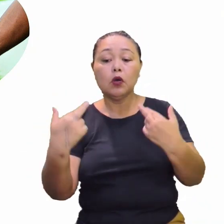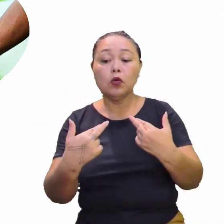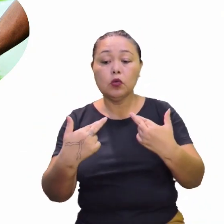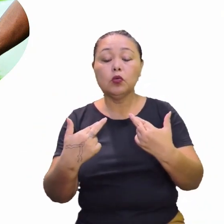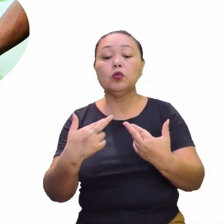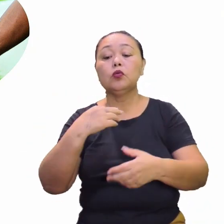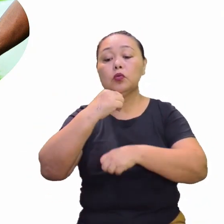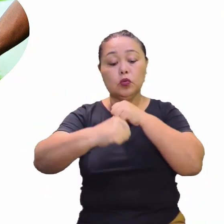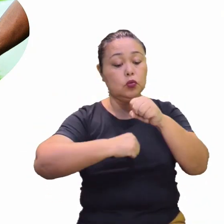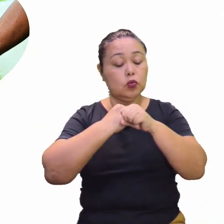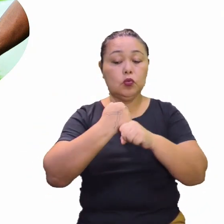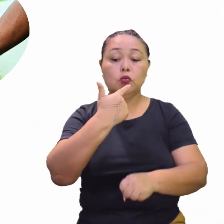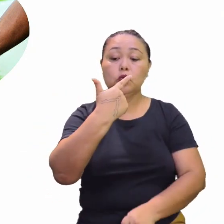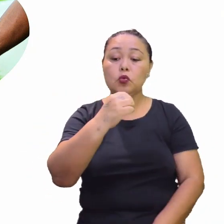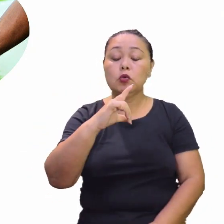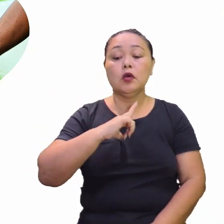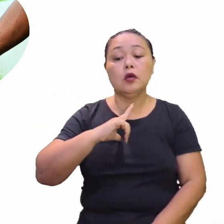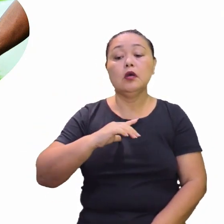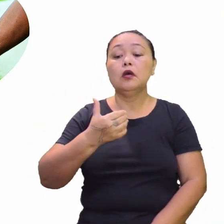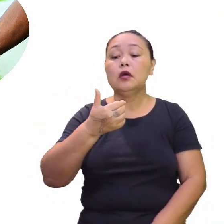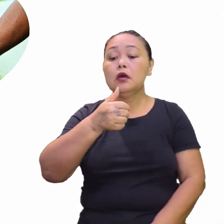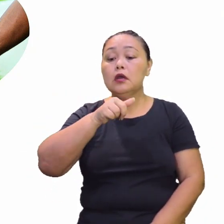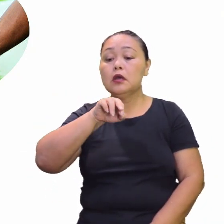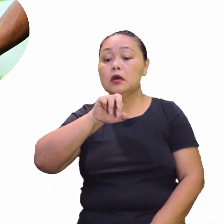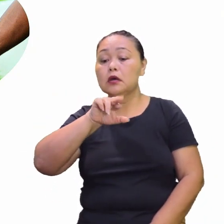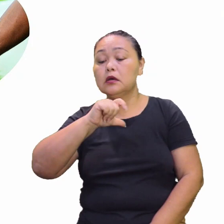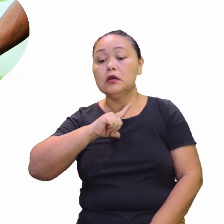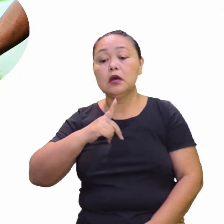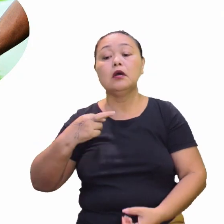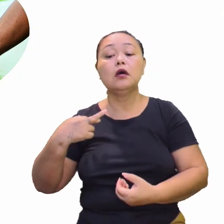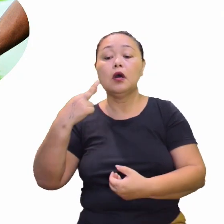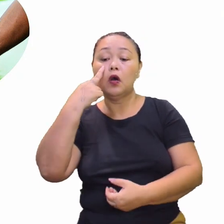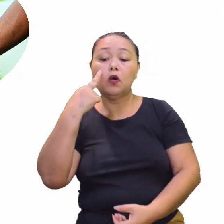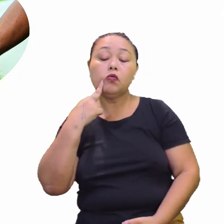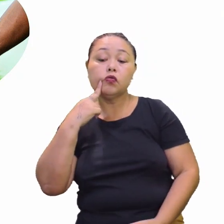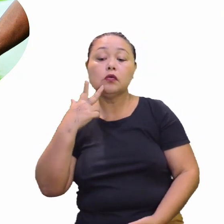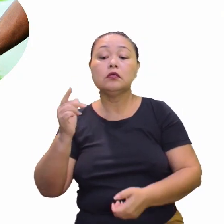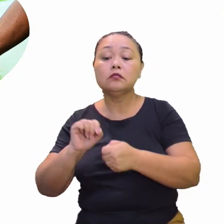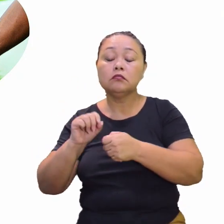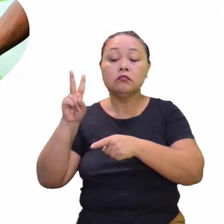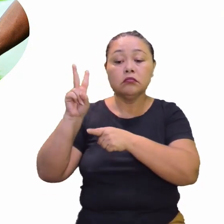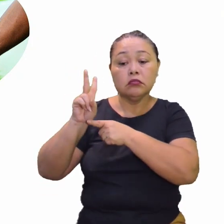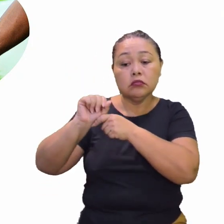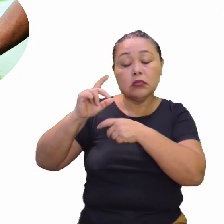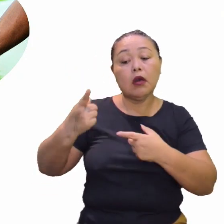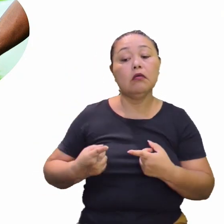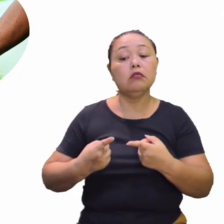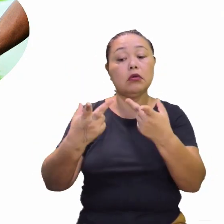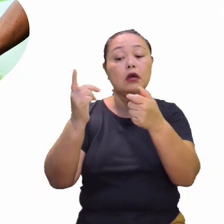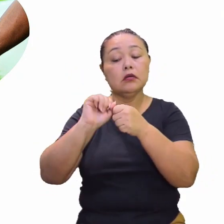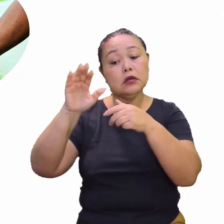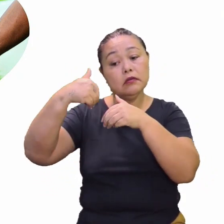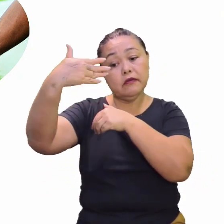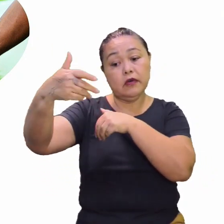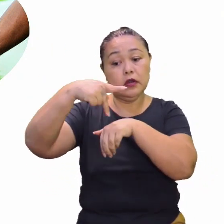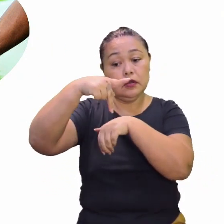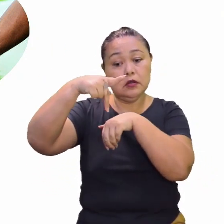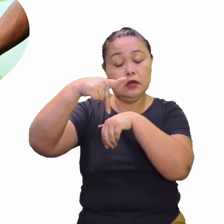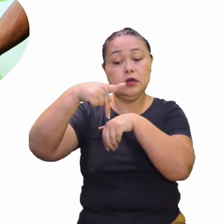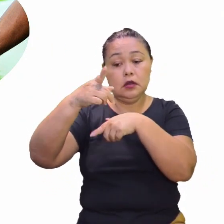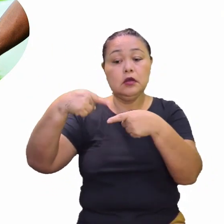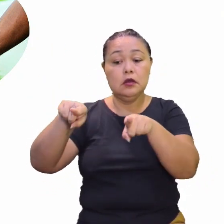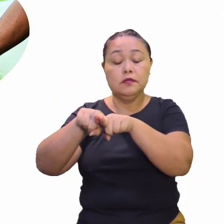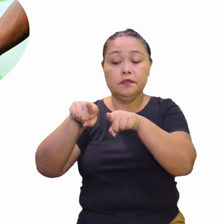2022, em Israel, e Rondônia está fazendo várias parcerias de criação de peixe para exportação para mercado